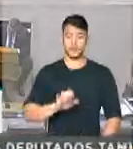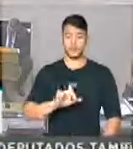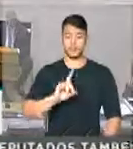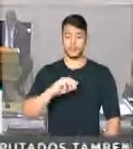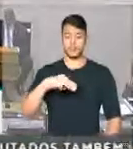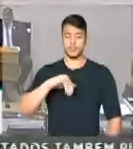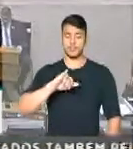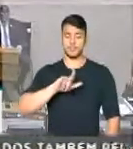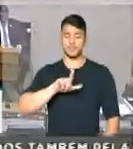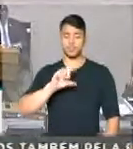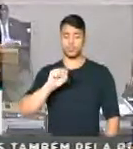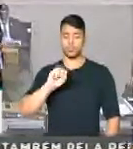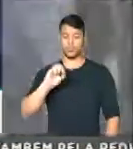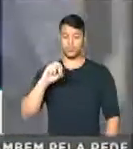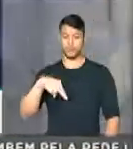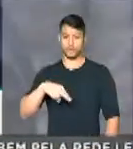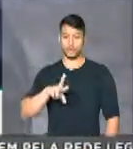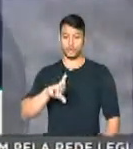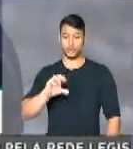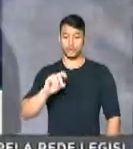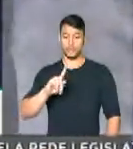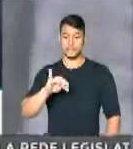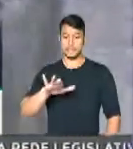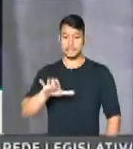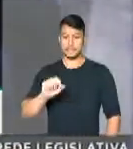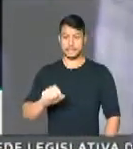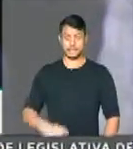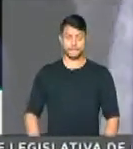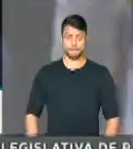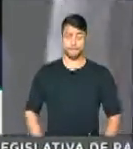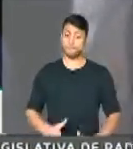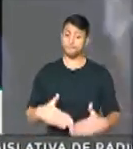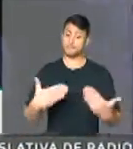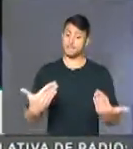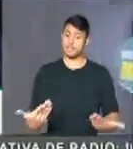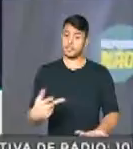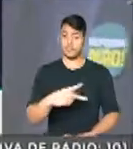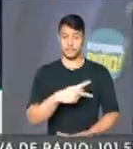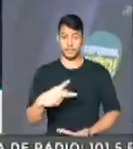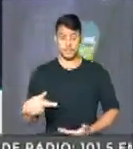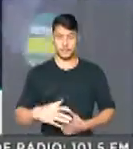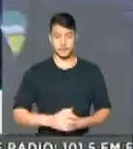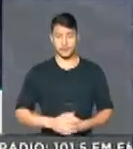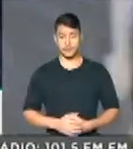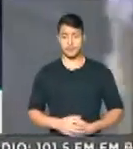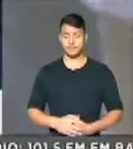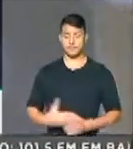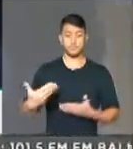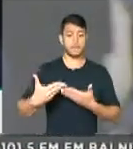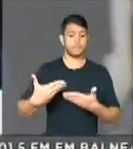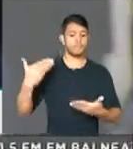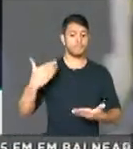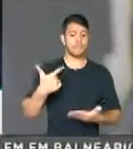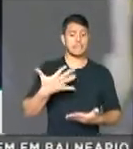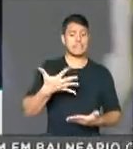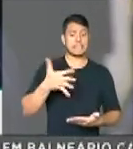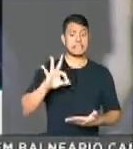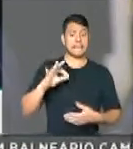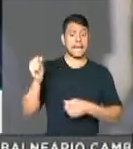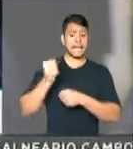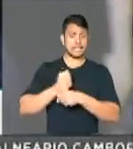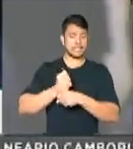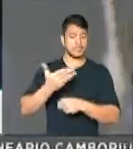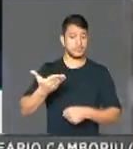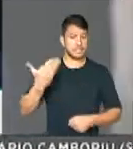Anderson Rodrigues. Presidente, há 10 anos foi constituído o Fundo Amazônia. E há